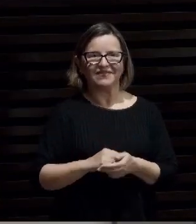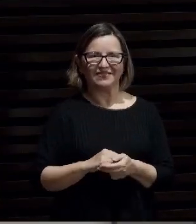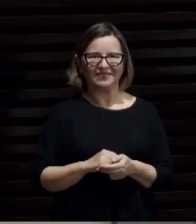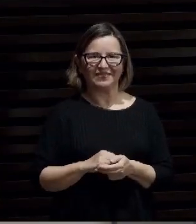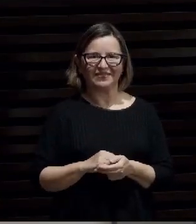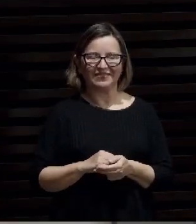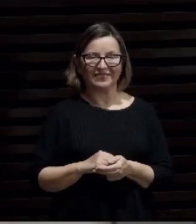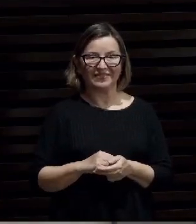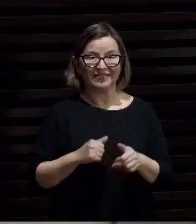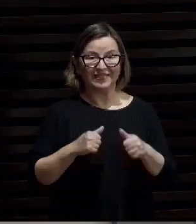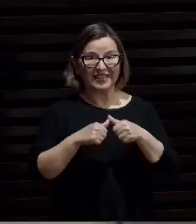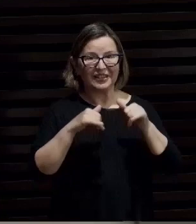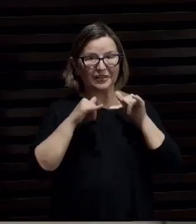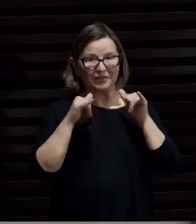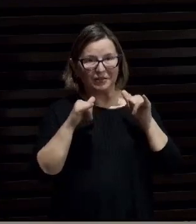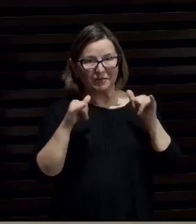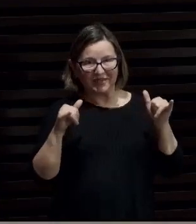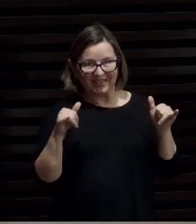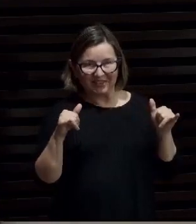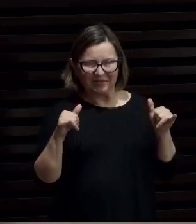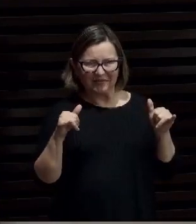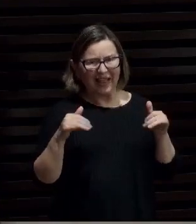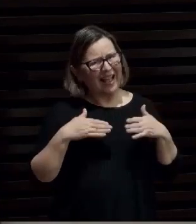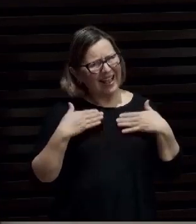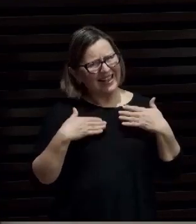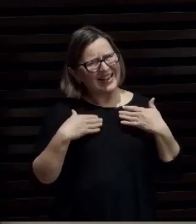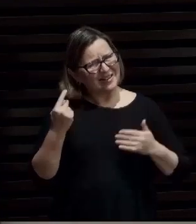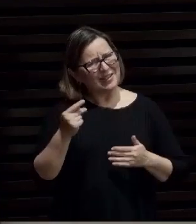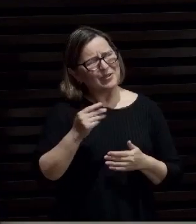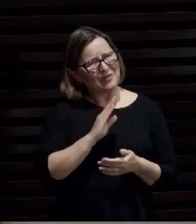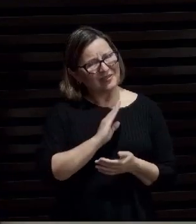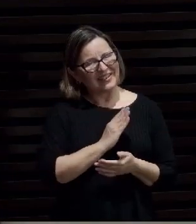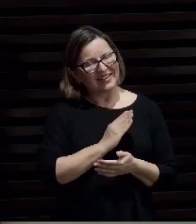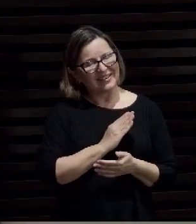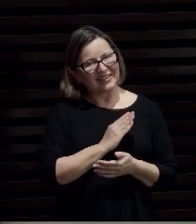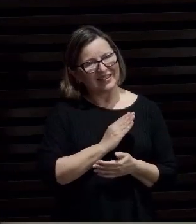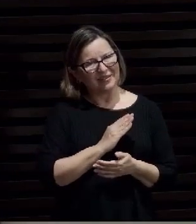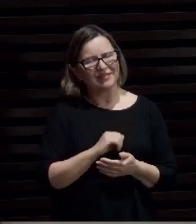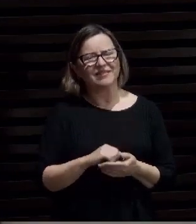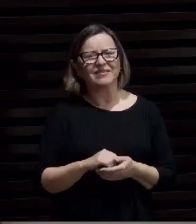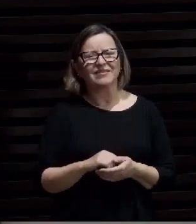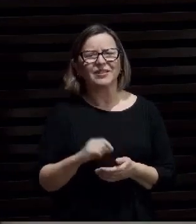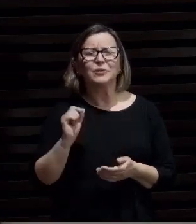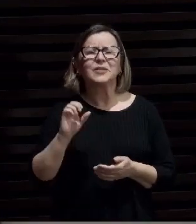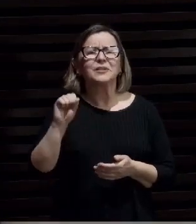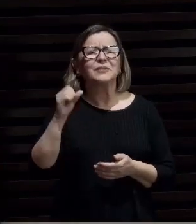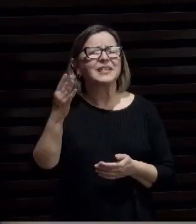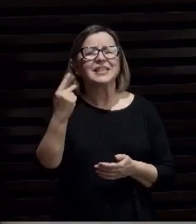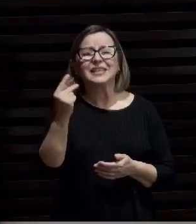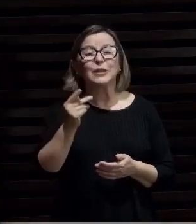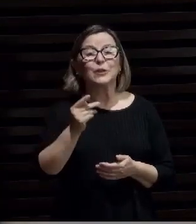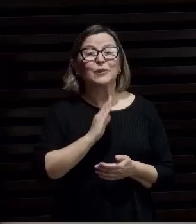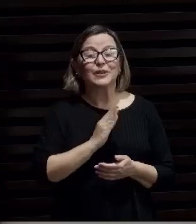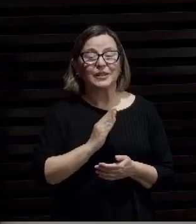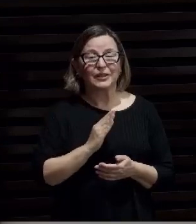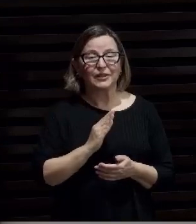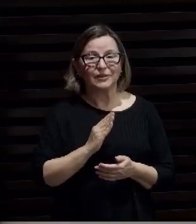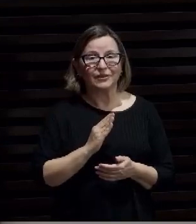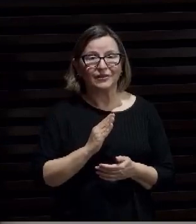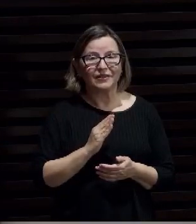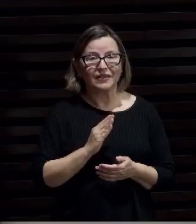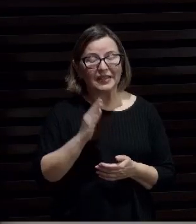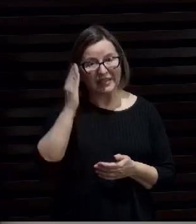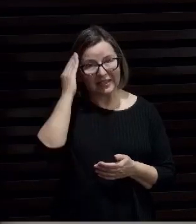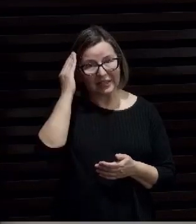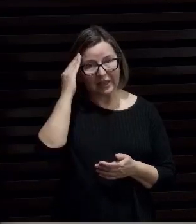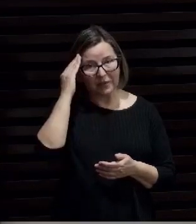Essa informação, ela alegra o seu coração? O que ela gera no seu coração, quando você ouve que 86%